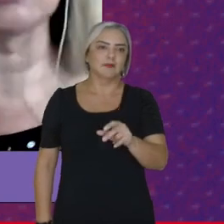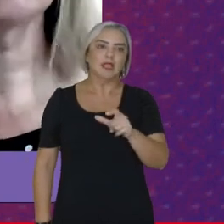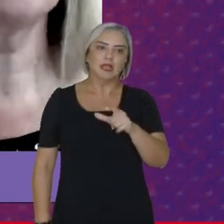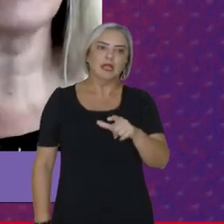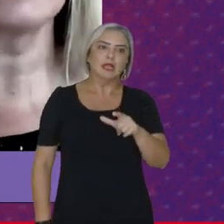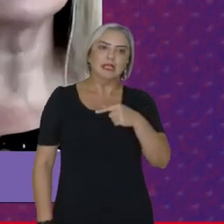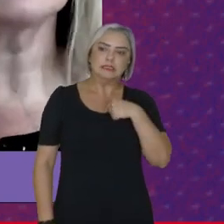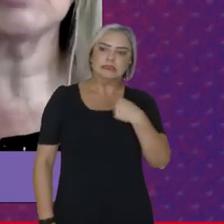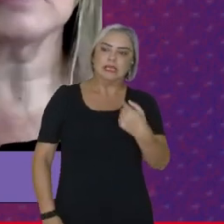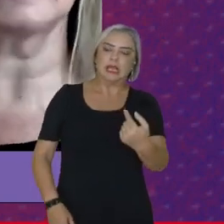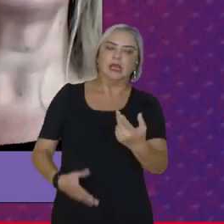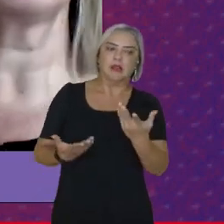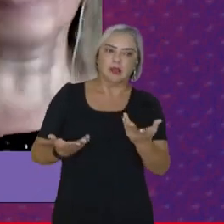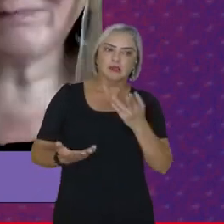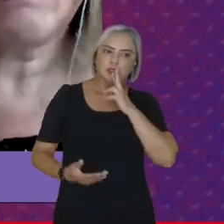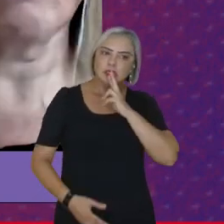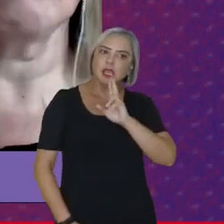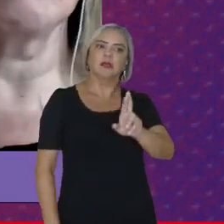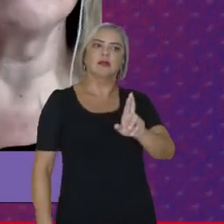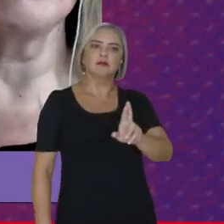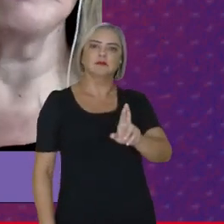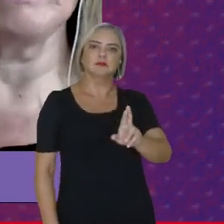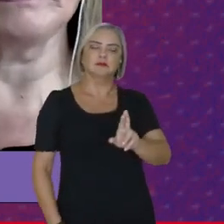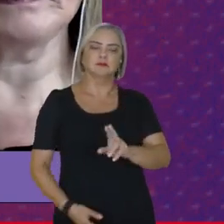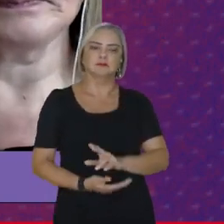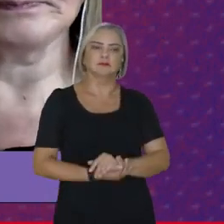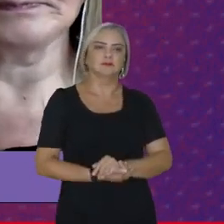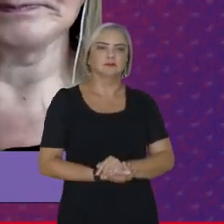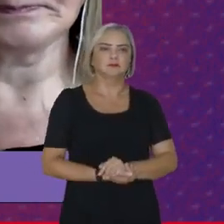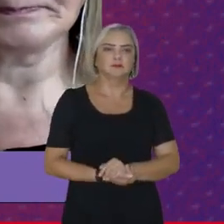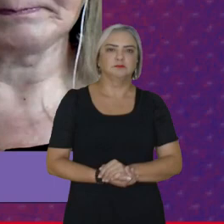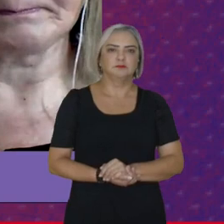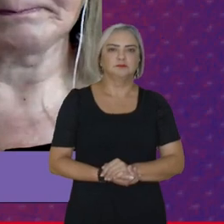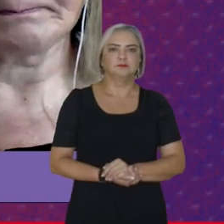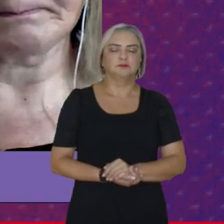reação, a gente não vai se reconhecer.